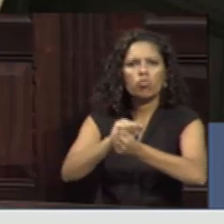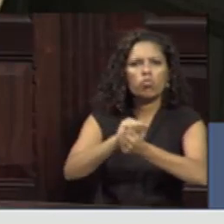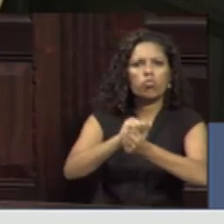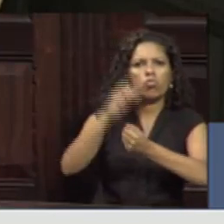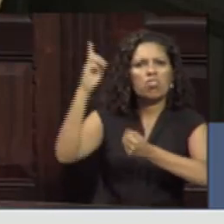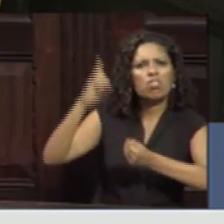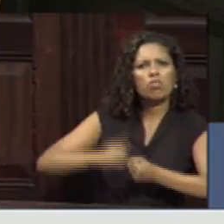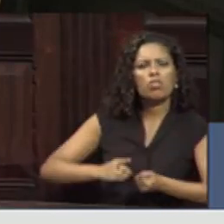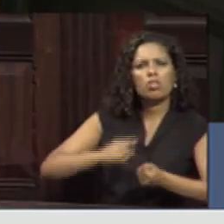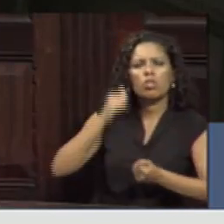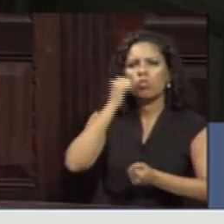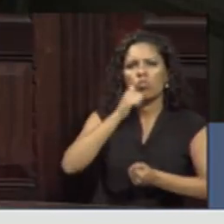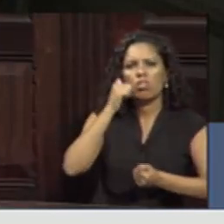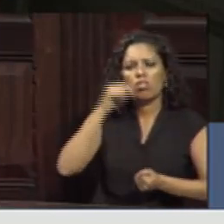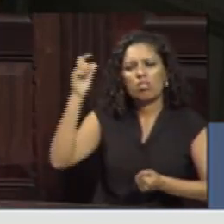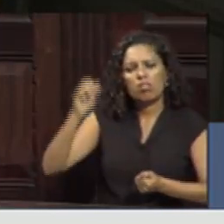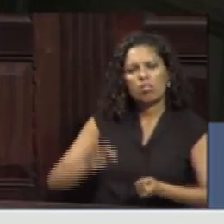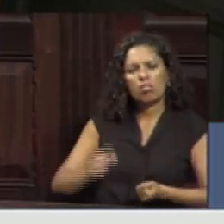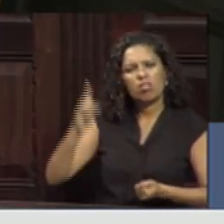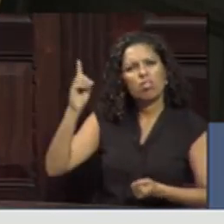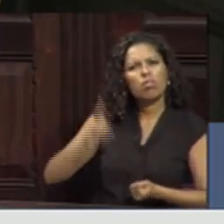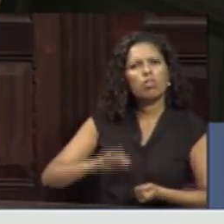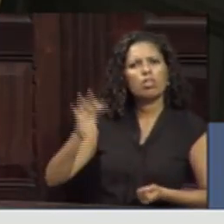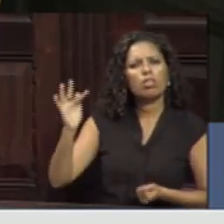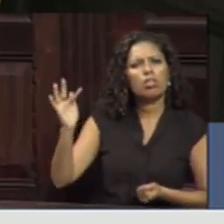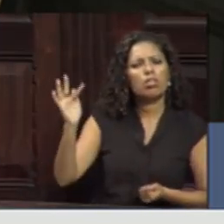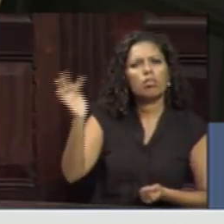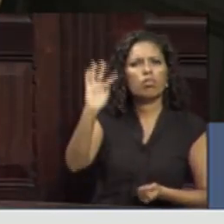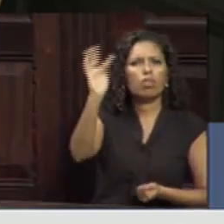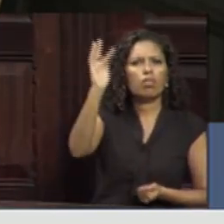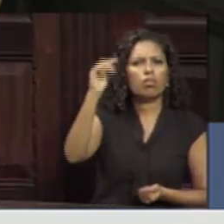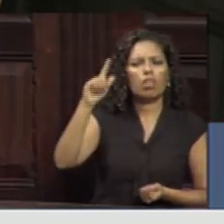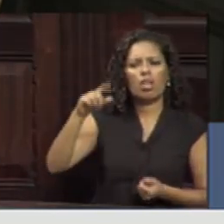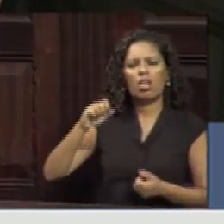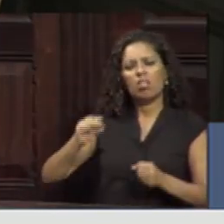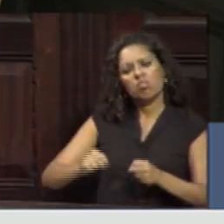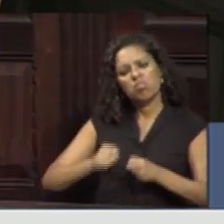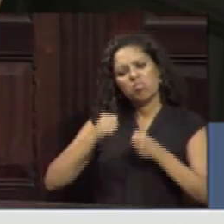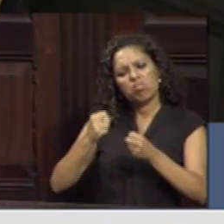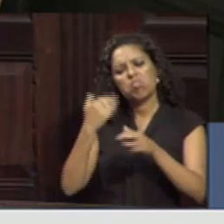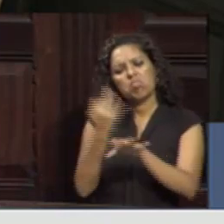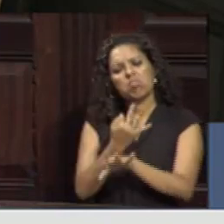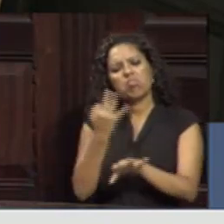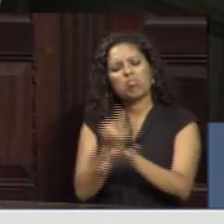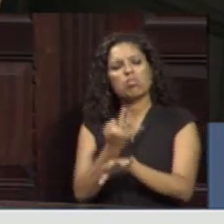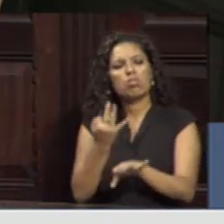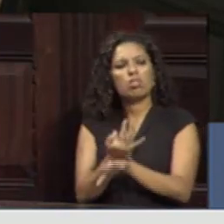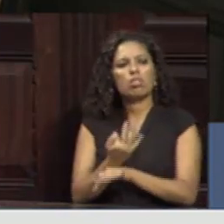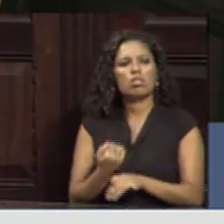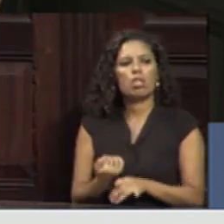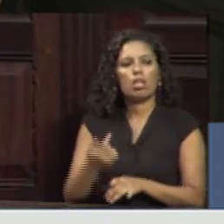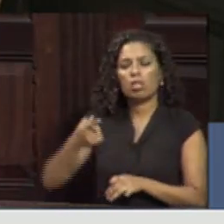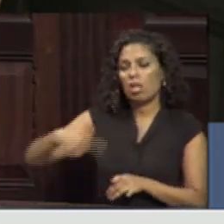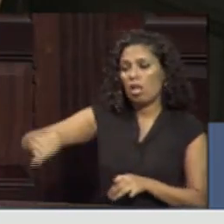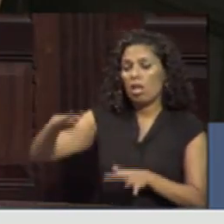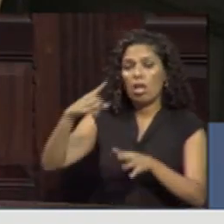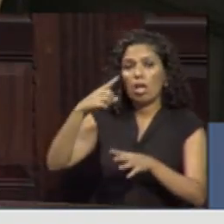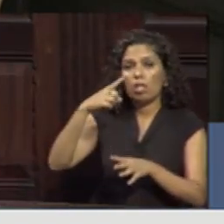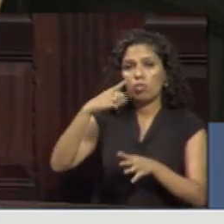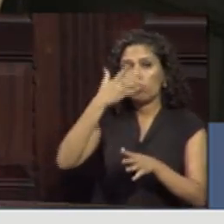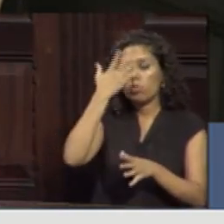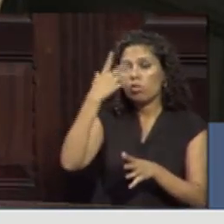das mulheres, contra as injustiças, uma grande lutadora que veio a ser escolhida pela população do Rio de